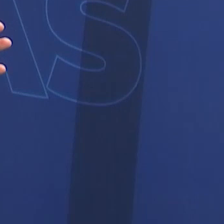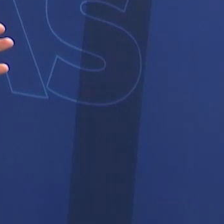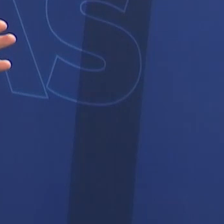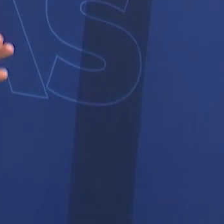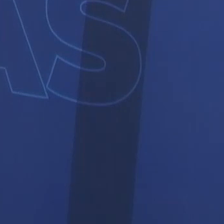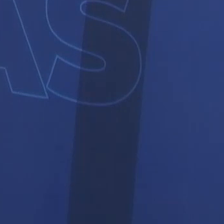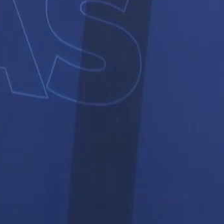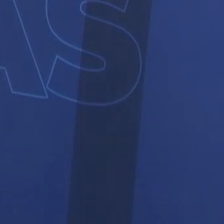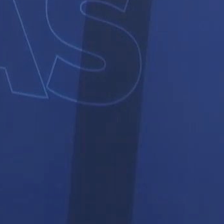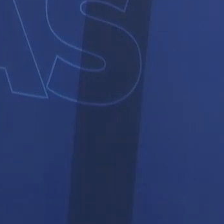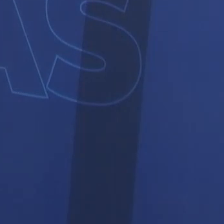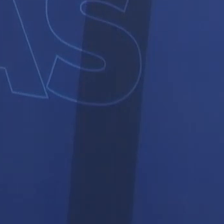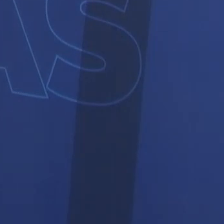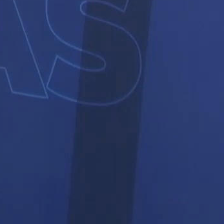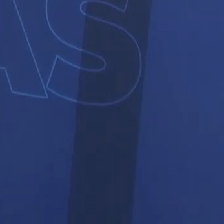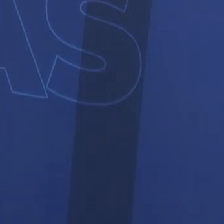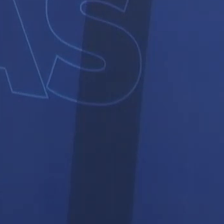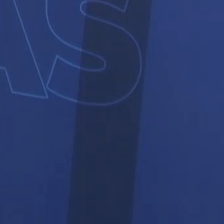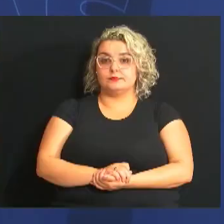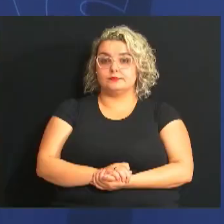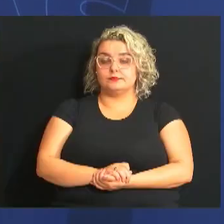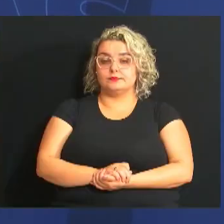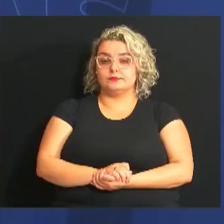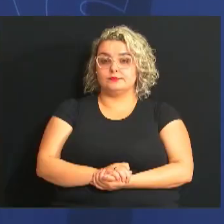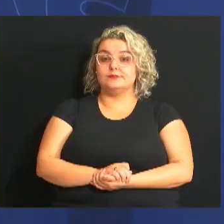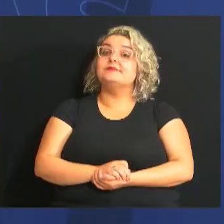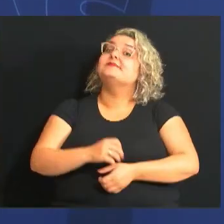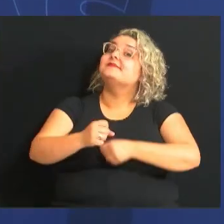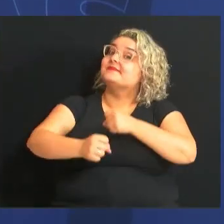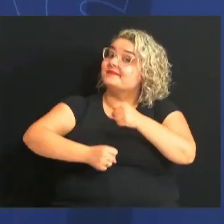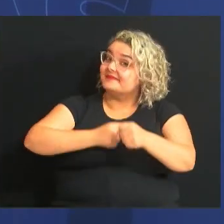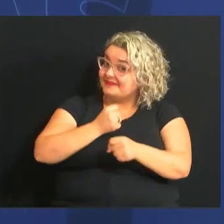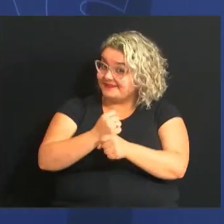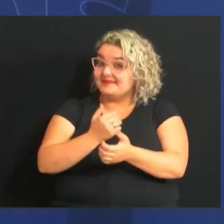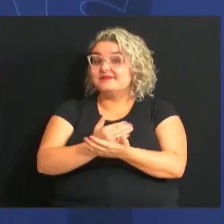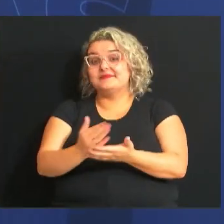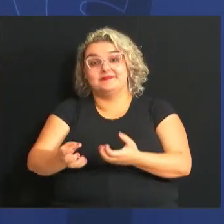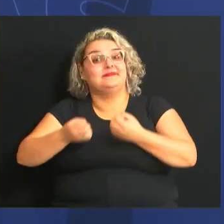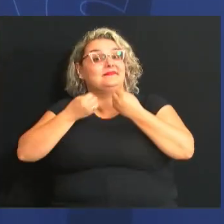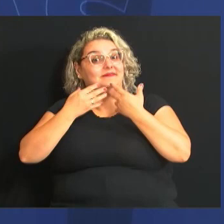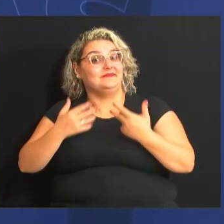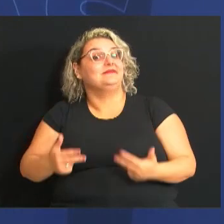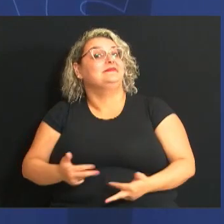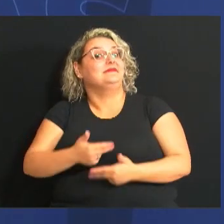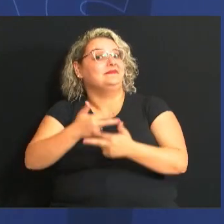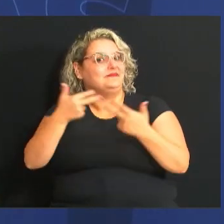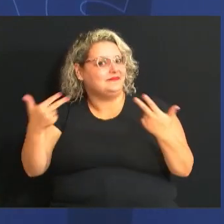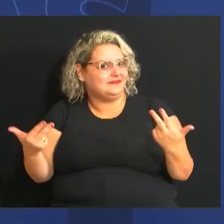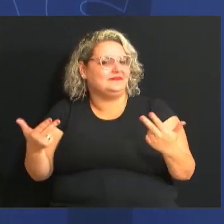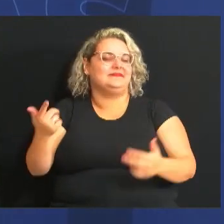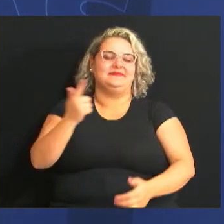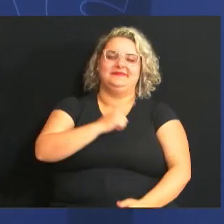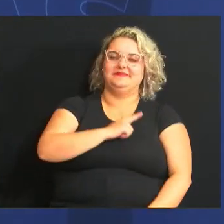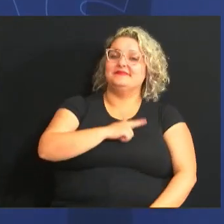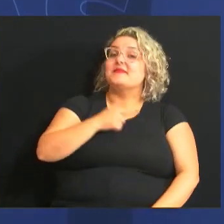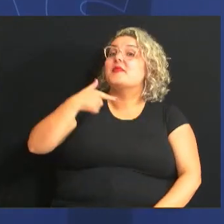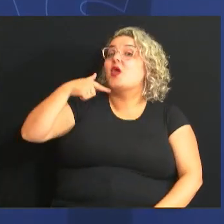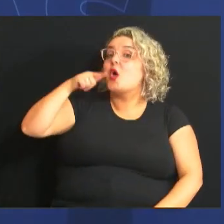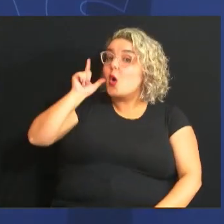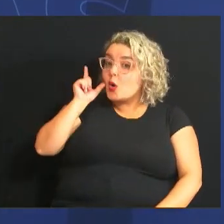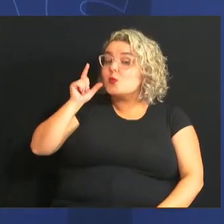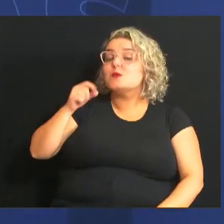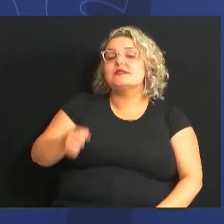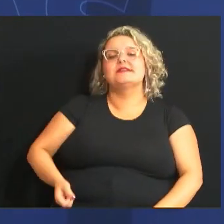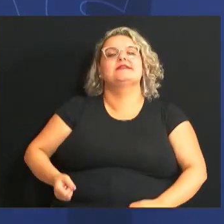Ano começando e com boas notícias para o Guarani, viu? Porque ontem, na estreia da Copa São Paulo de